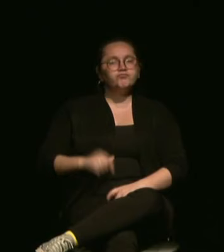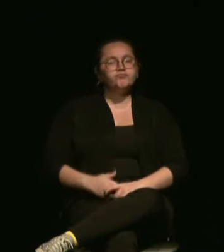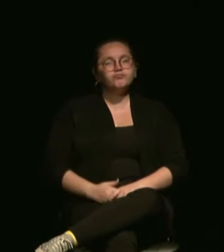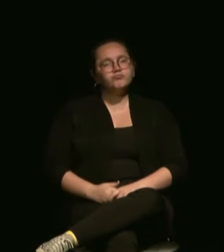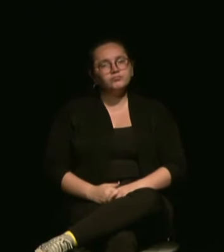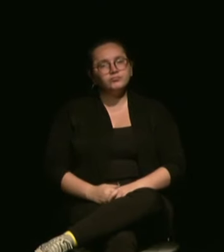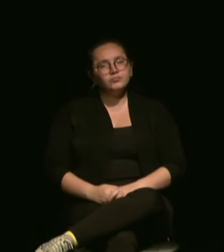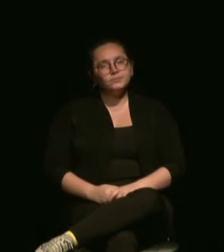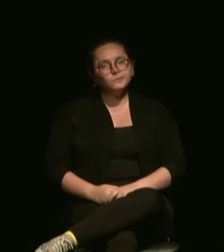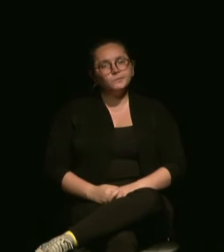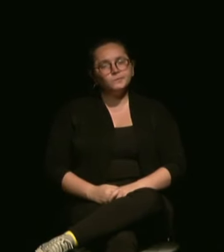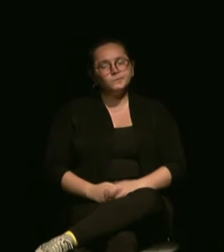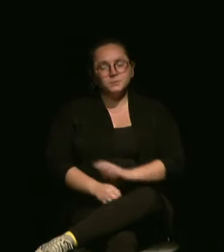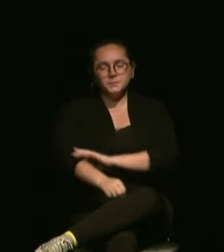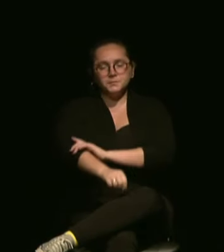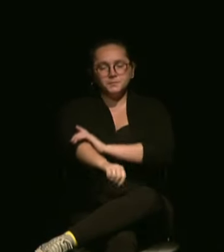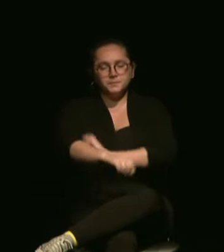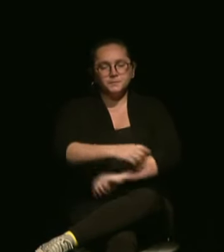O que é ela?